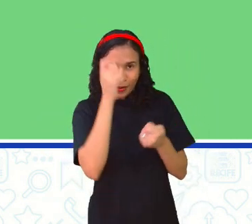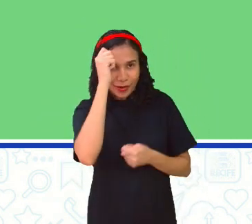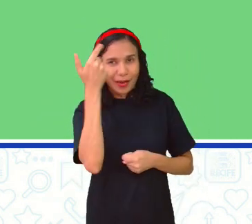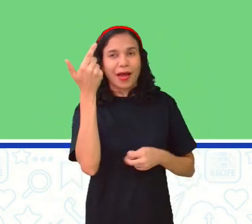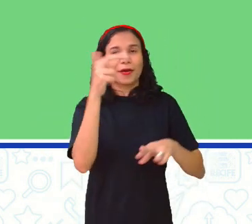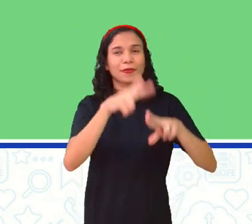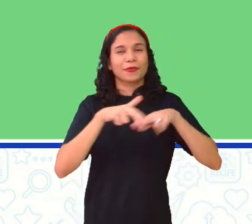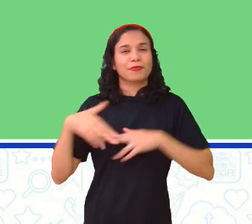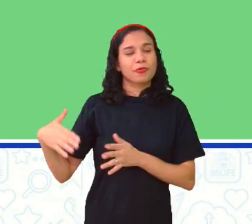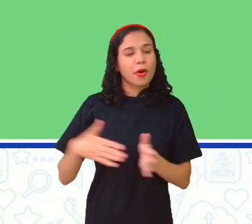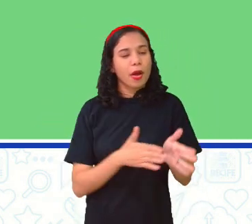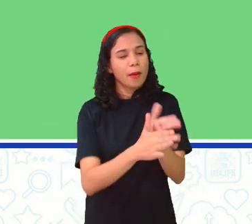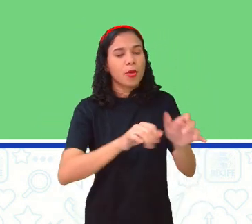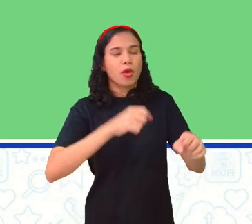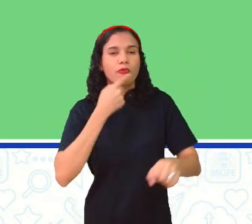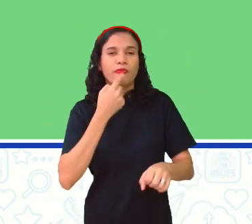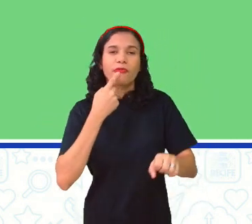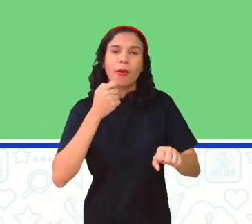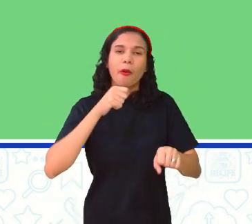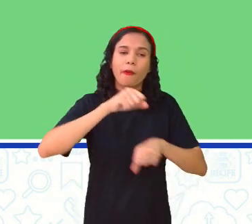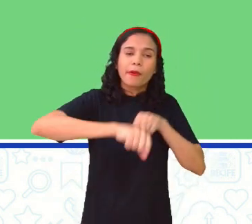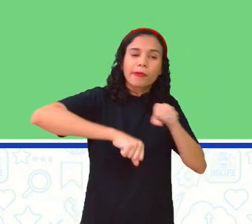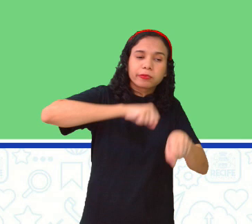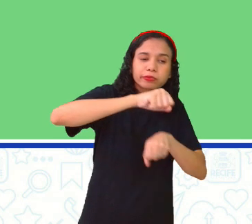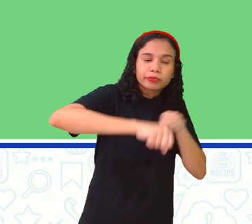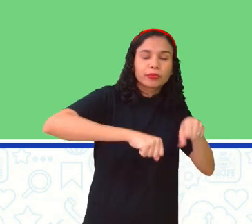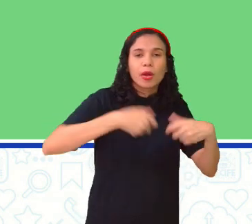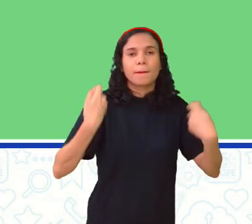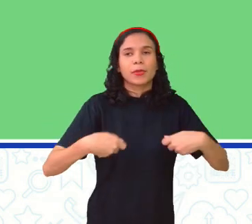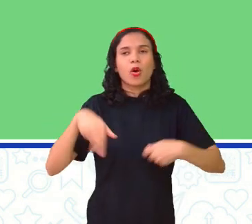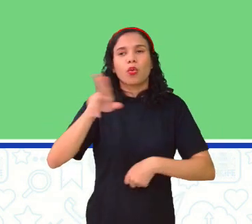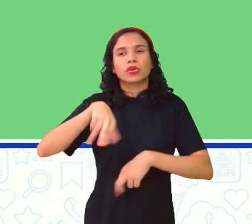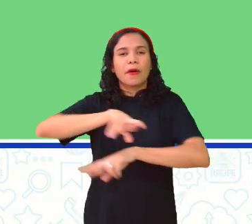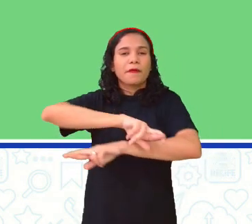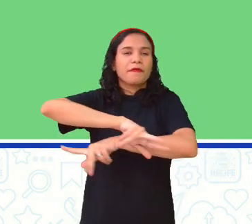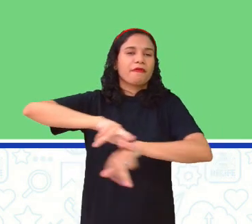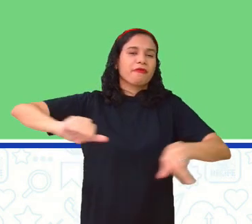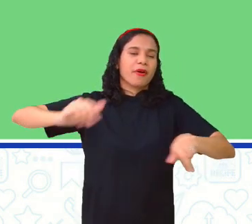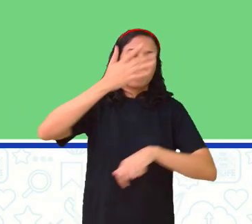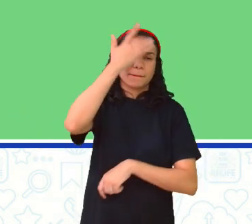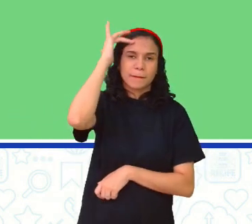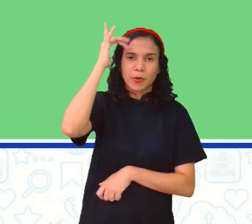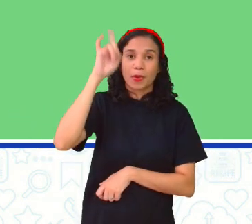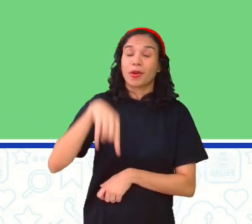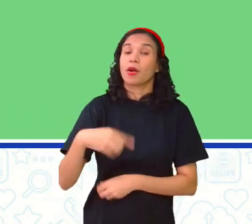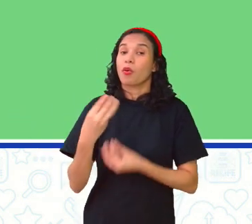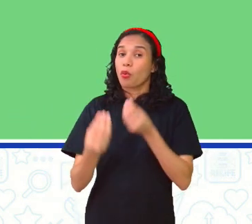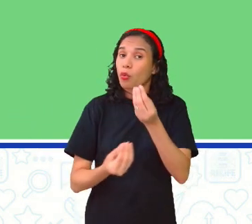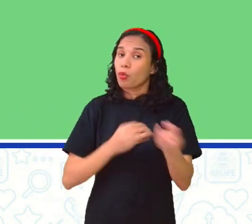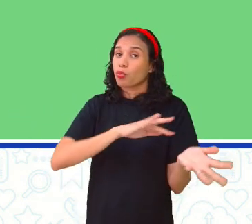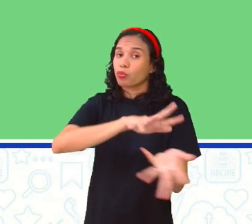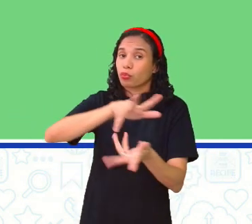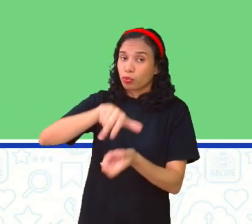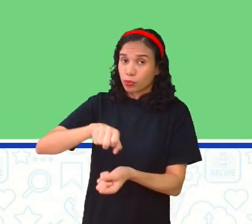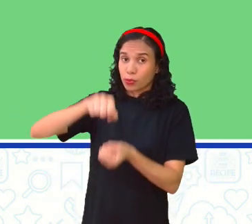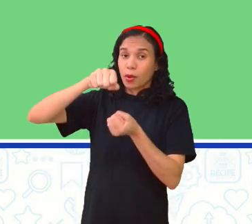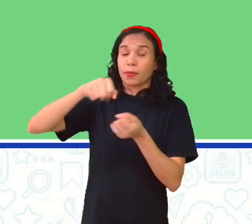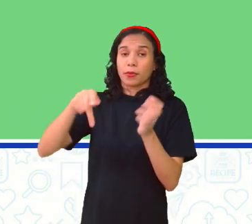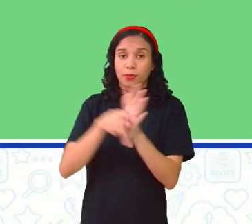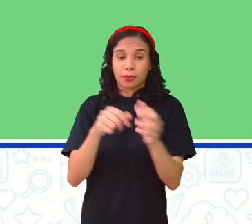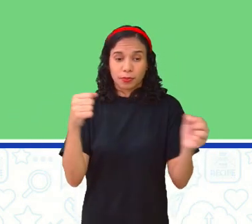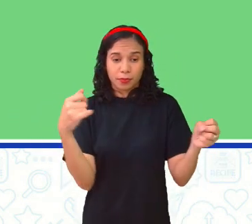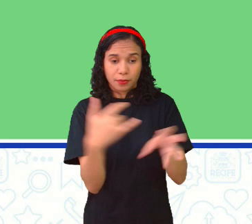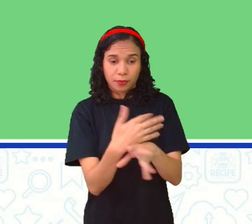as ciclofaixas, elas devem ser utilizadas por várias pessoas. É uma questão realmente de sustentabilidade em